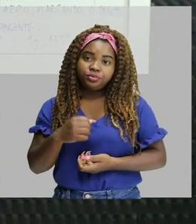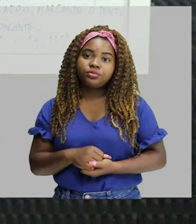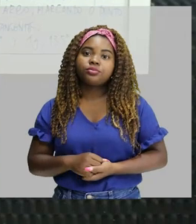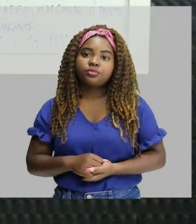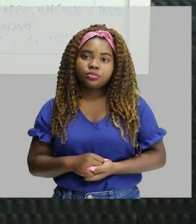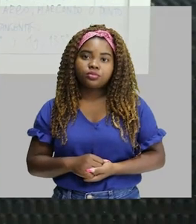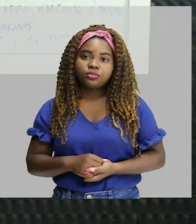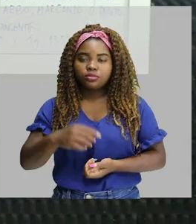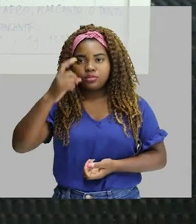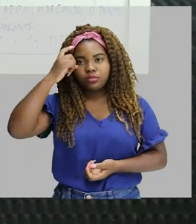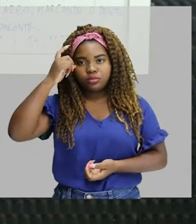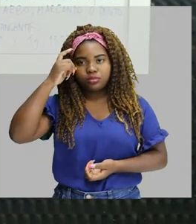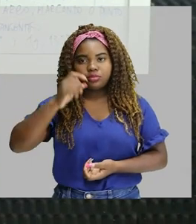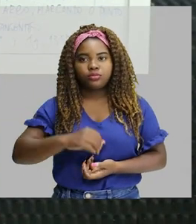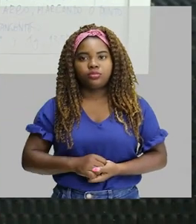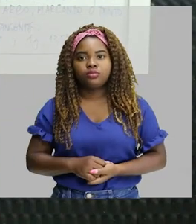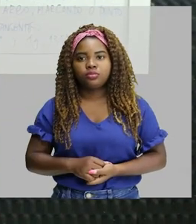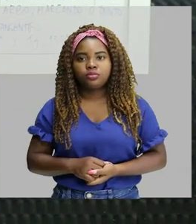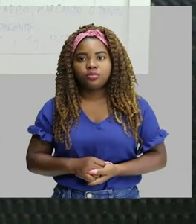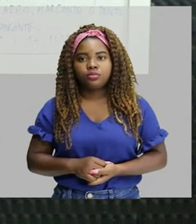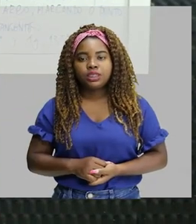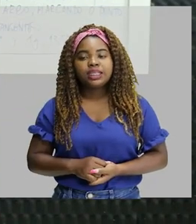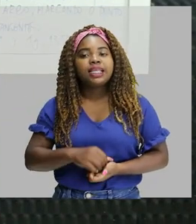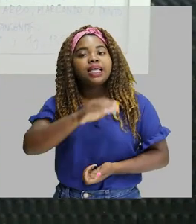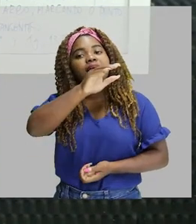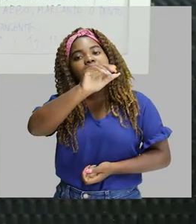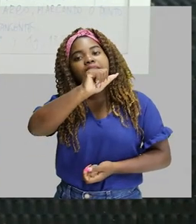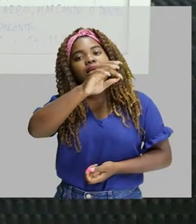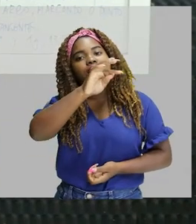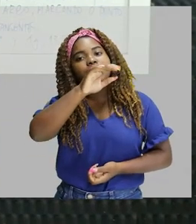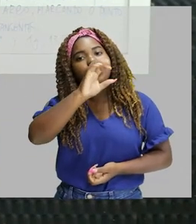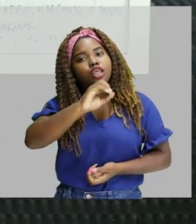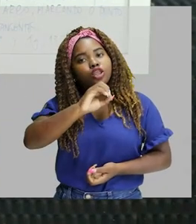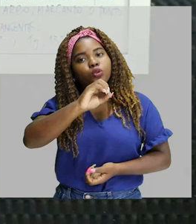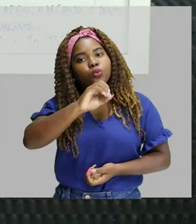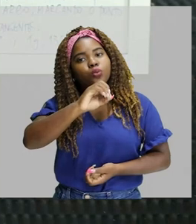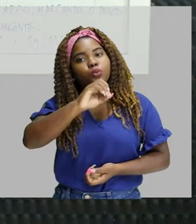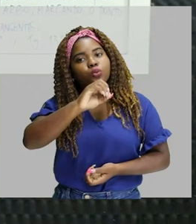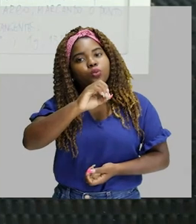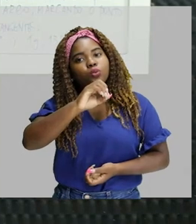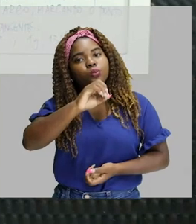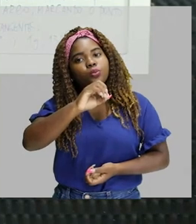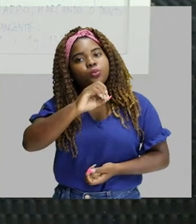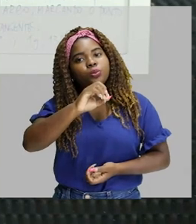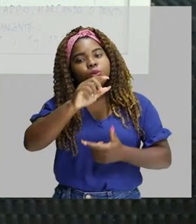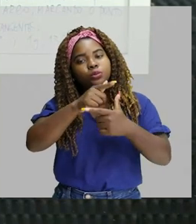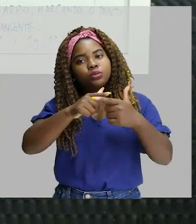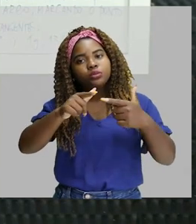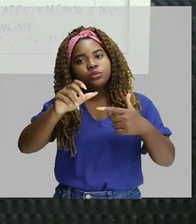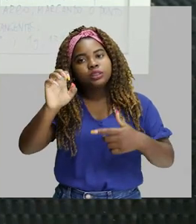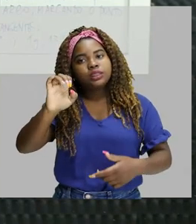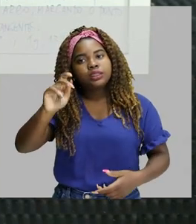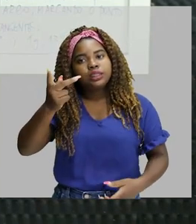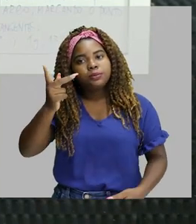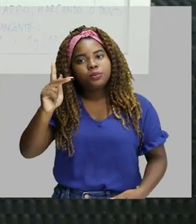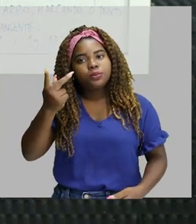pensar cateto oposto sobre hipotenusa que é exatamente vai dar esse valor que fica bem aqui ó o segmento om